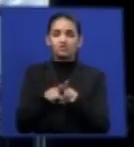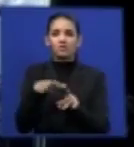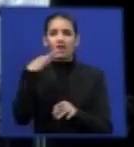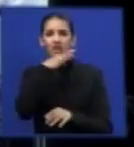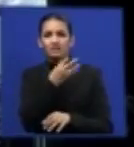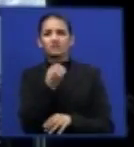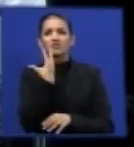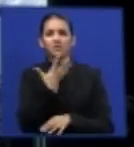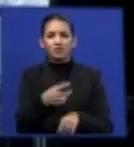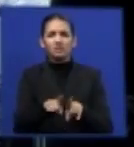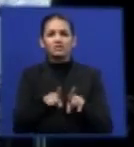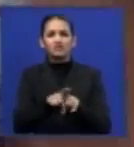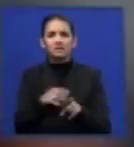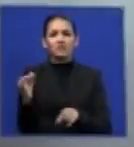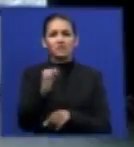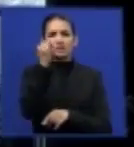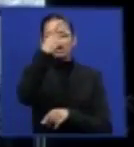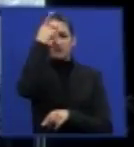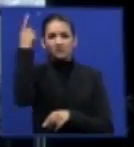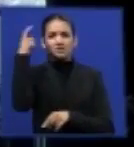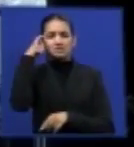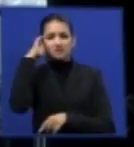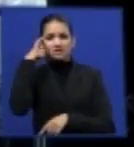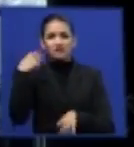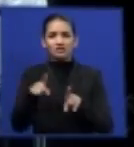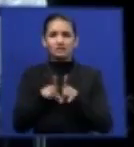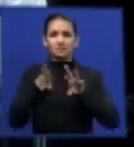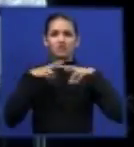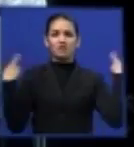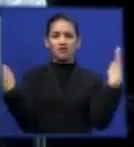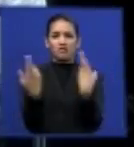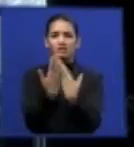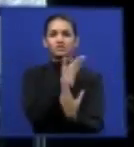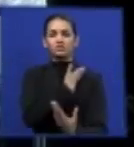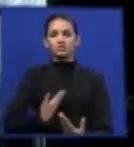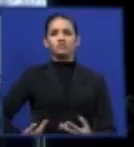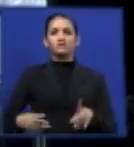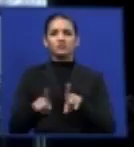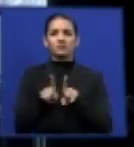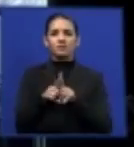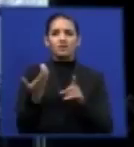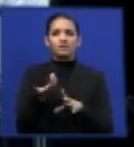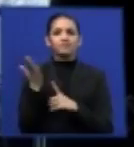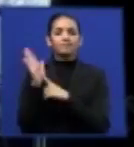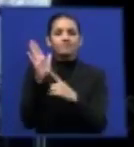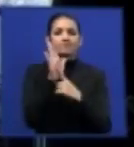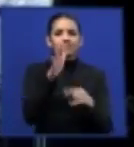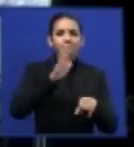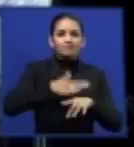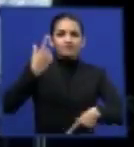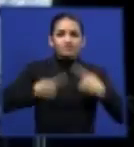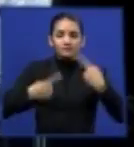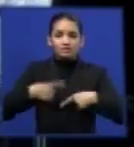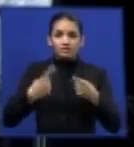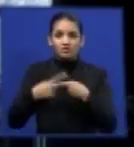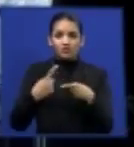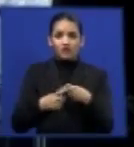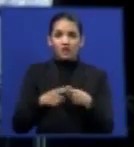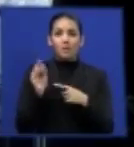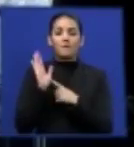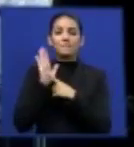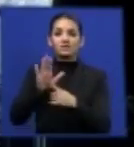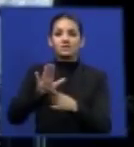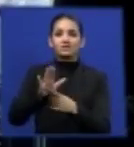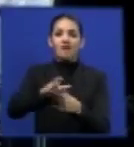momento desse importante julgamento e que essa audiência pública tenta trazer mais elementos é para a realidade ambiental